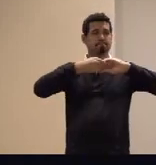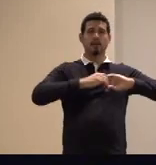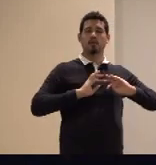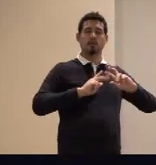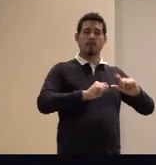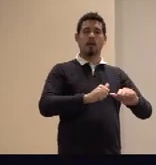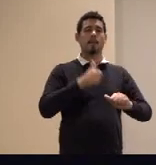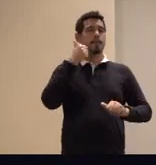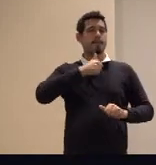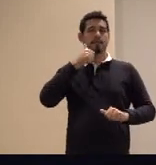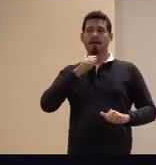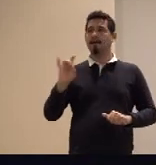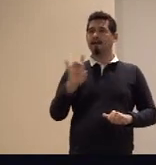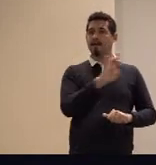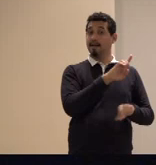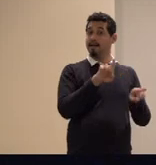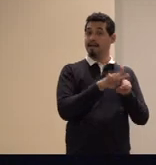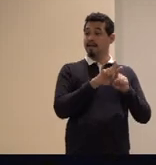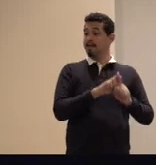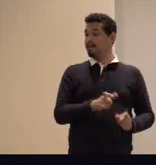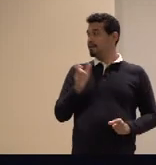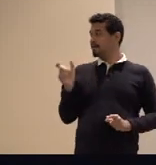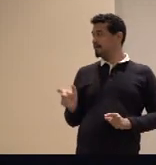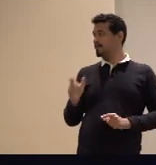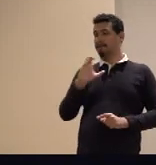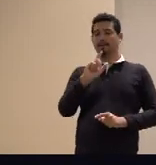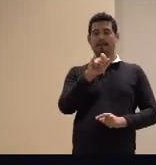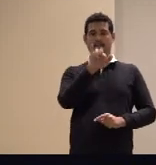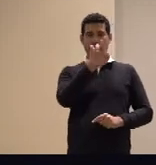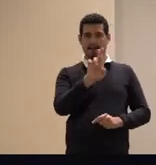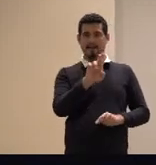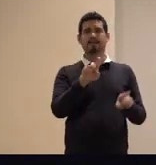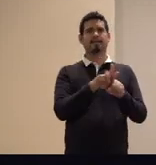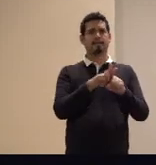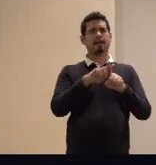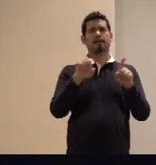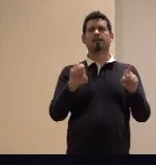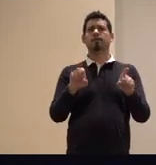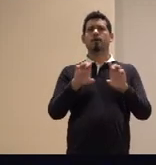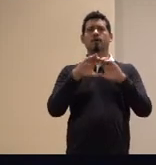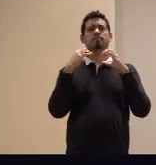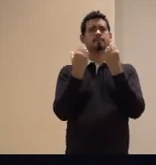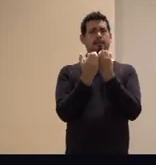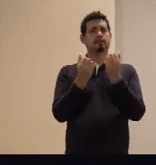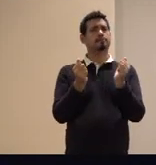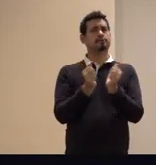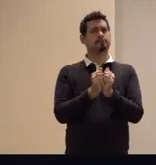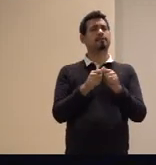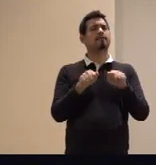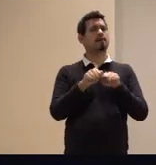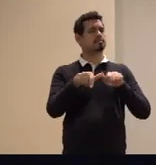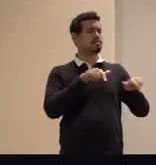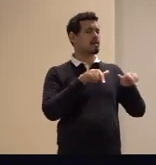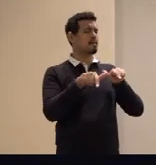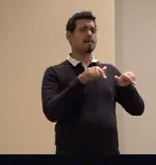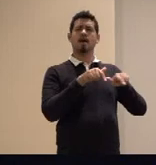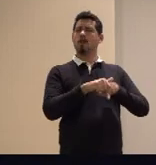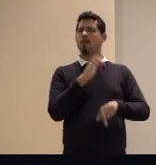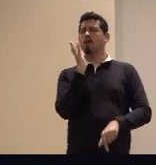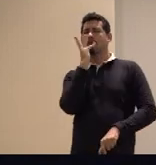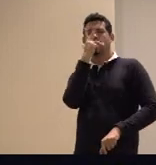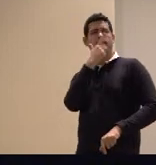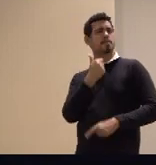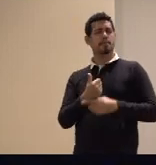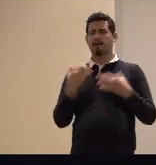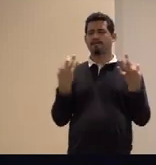mulheres presentes. Cumprimentar meu par aqui, o Kleber, que também é do Conselho, e faz um trabalho muito lindo, né, que